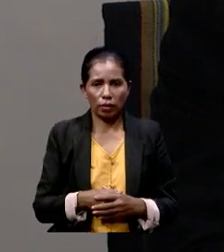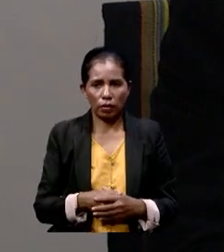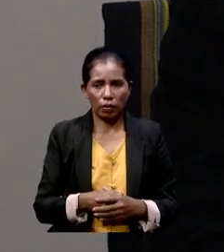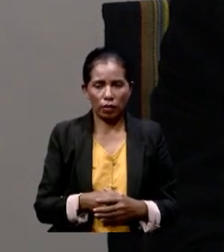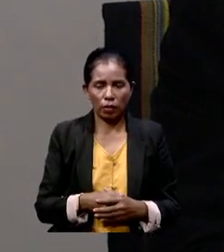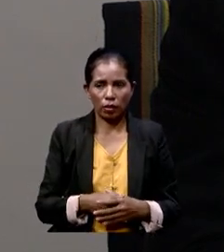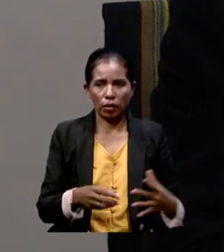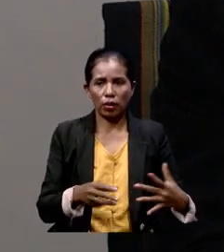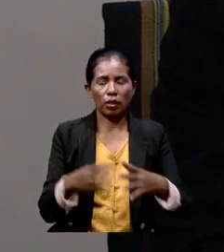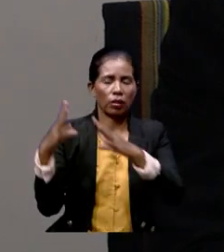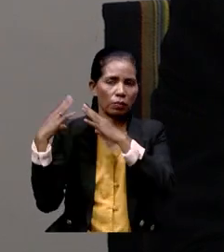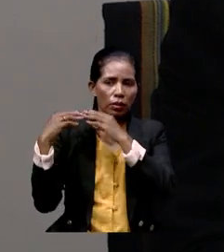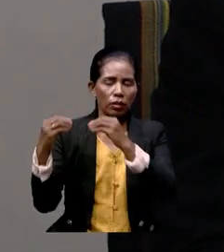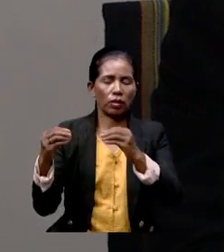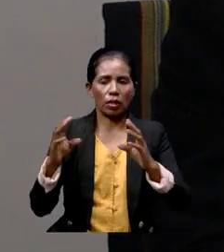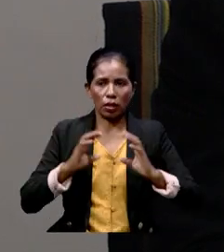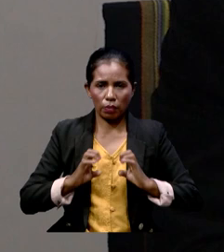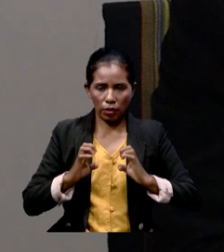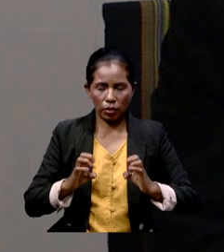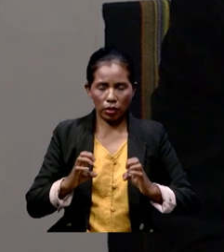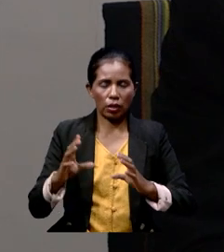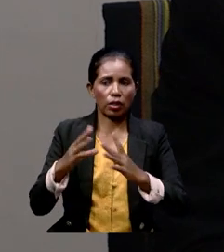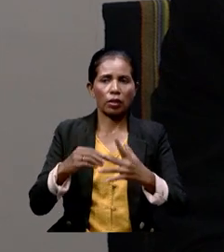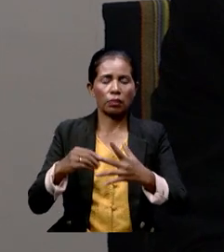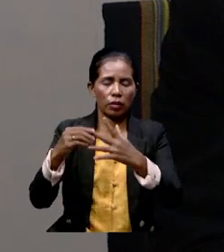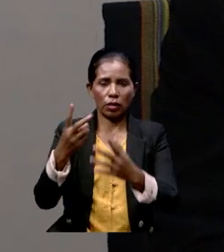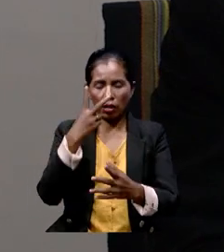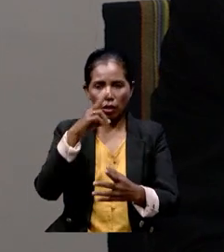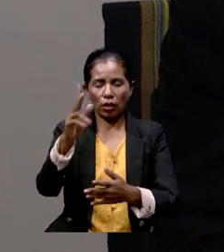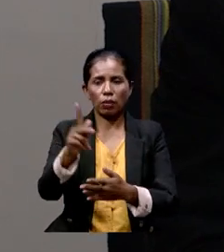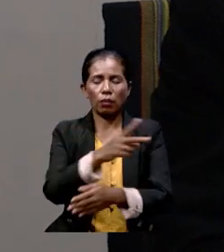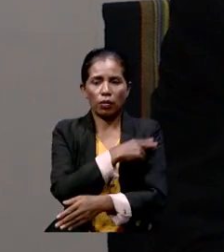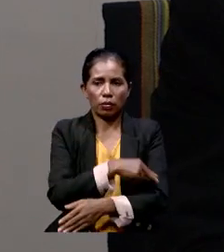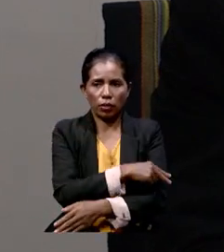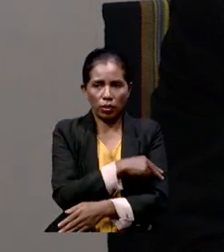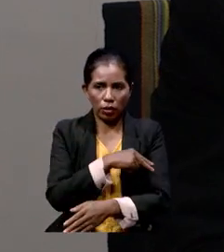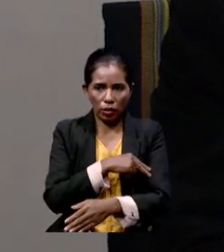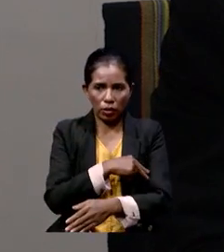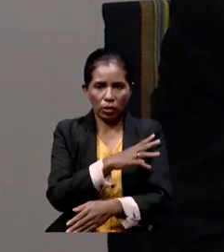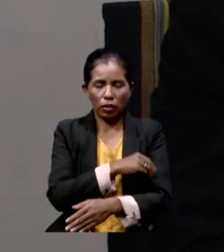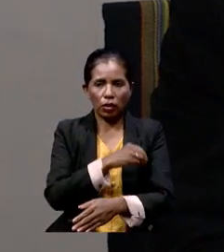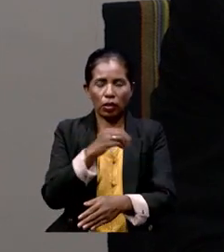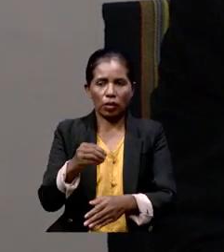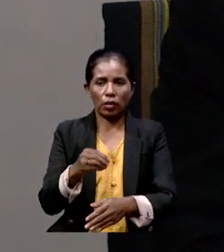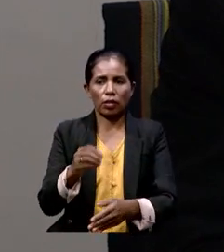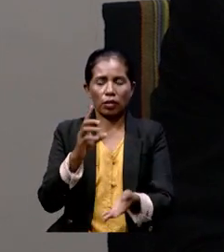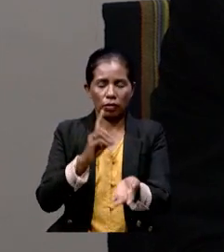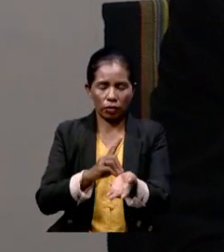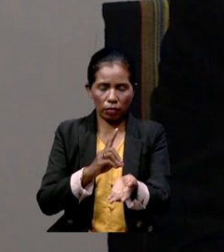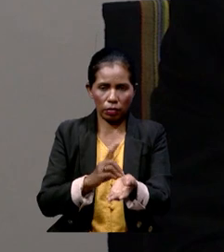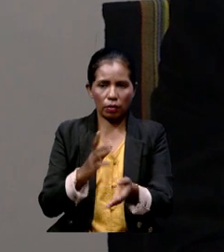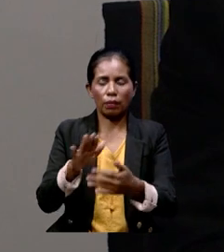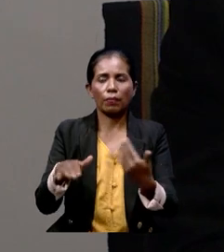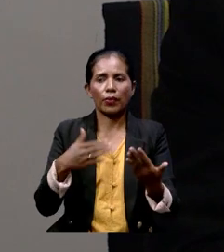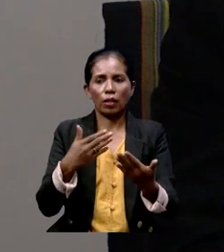minha experiência e emergência, experiência e atuação clínica. Cirurgia não é mais medicina interna, não